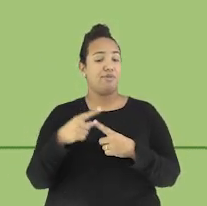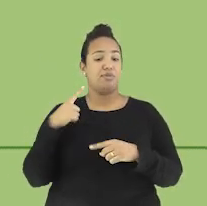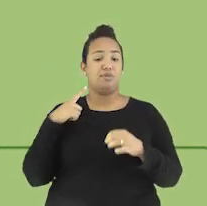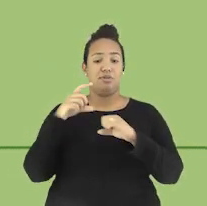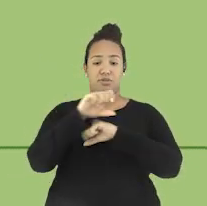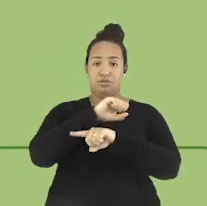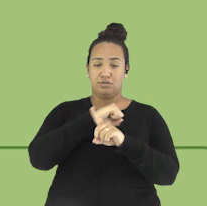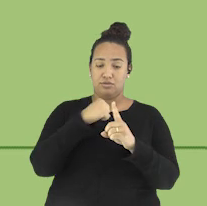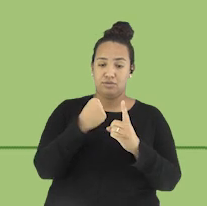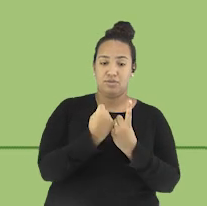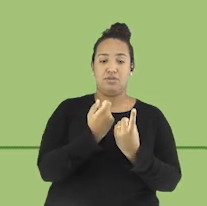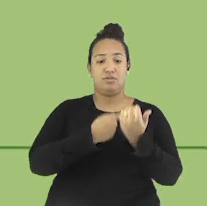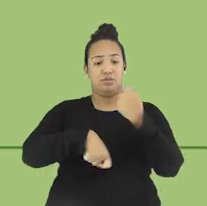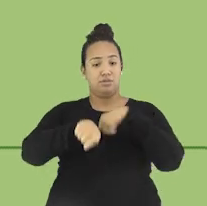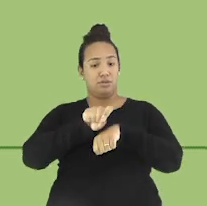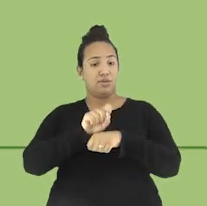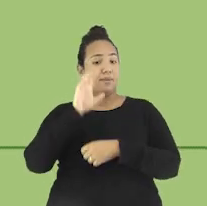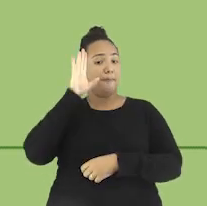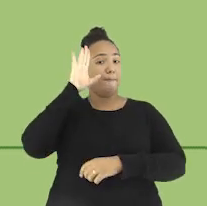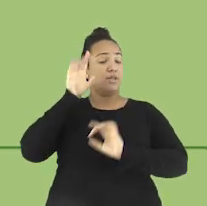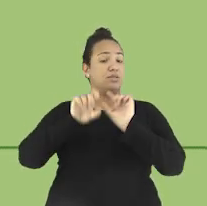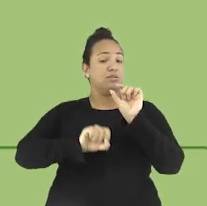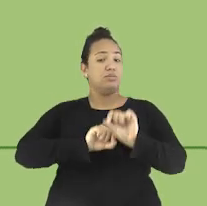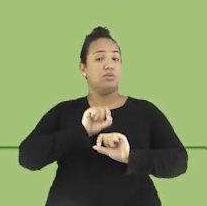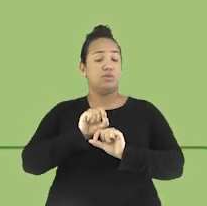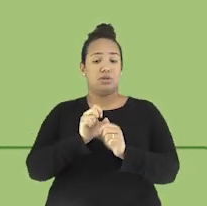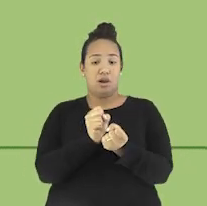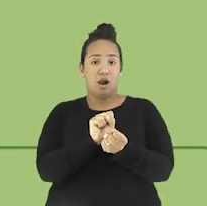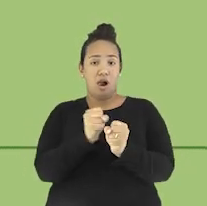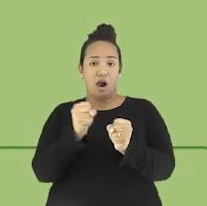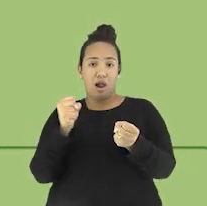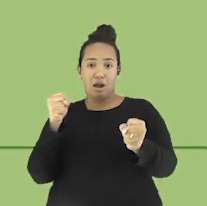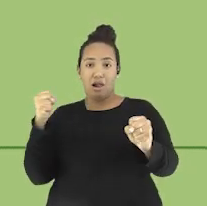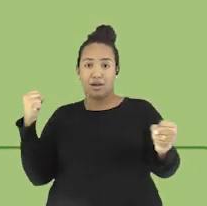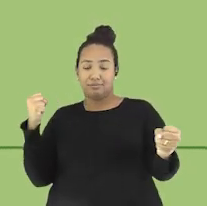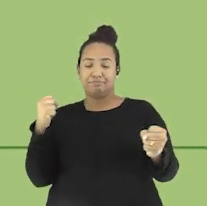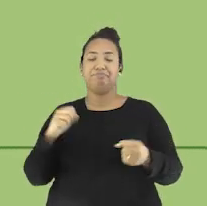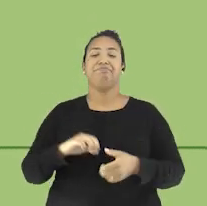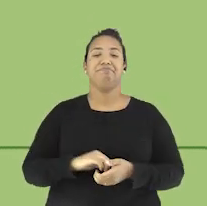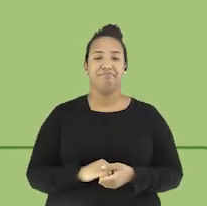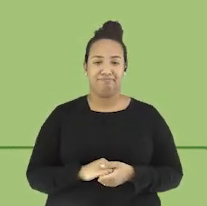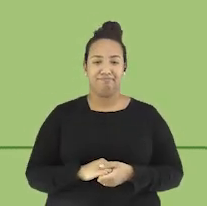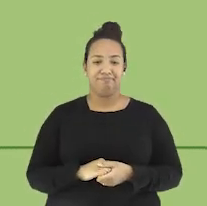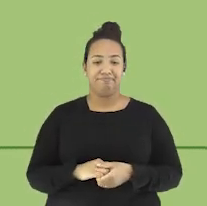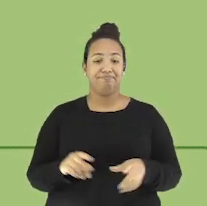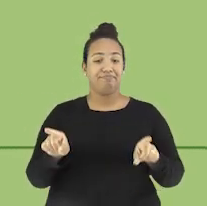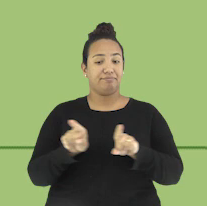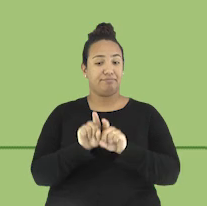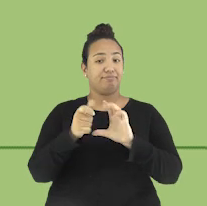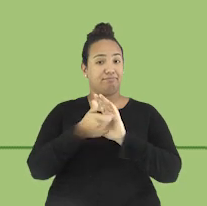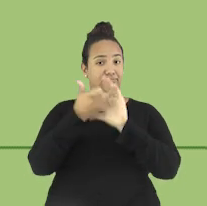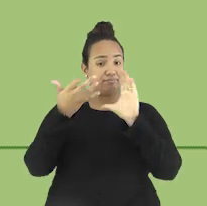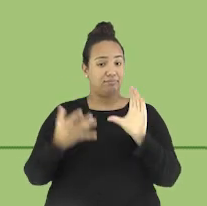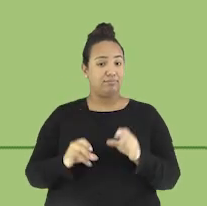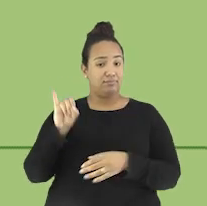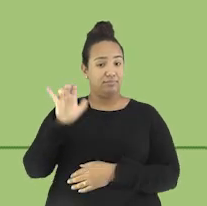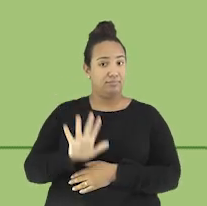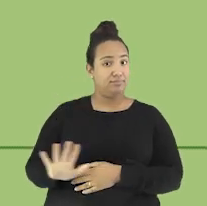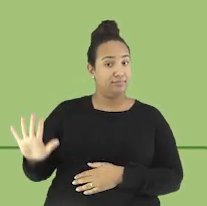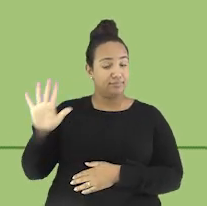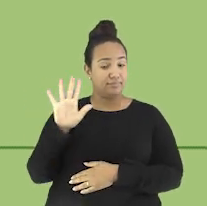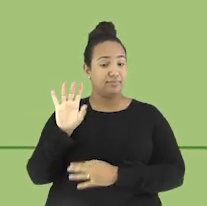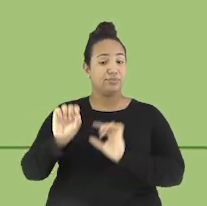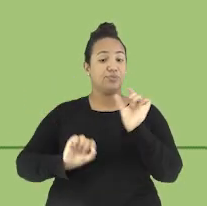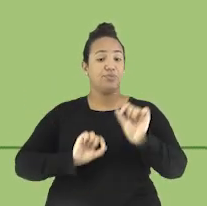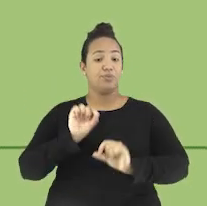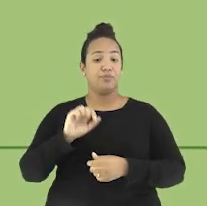fatores sociais, econômicos e principalmente a sua extensão territorial. Uma das características de sua paisagem que nós